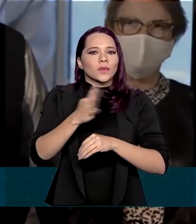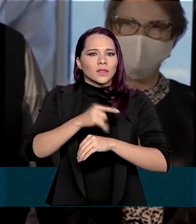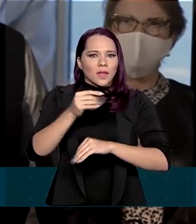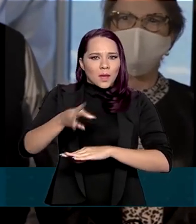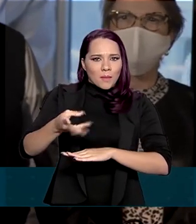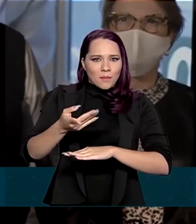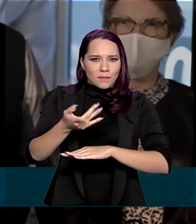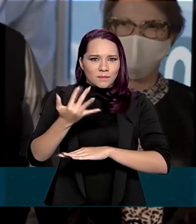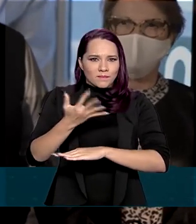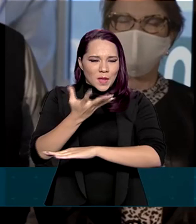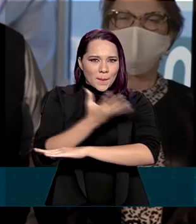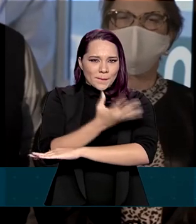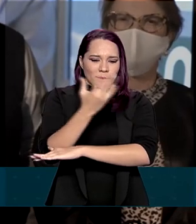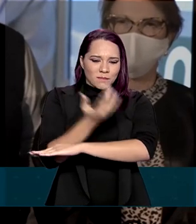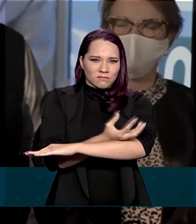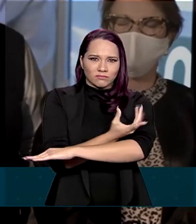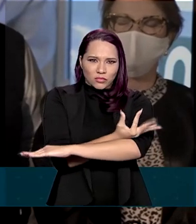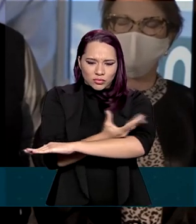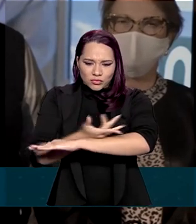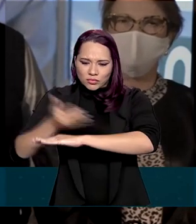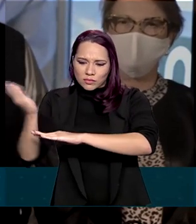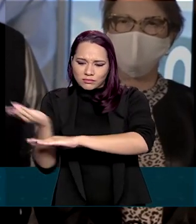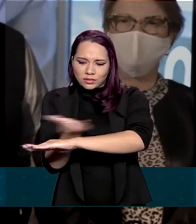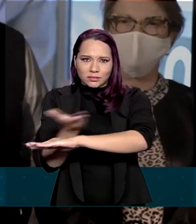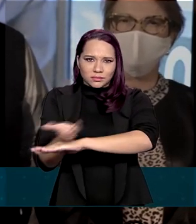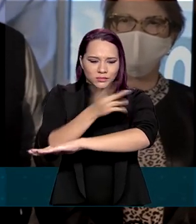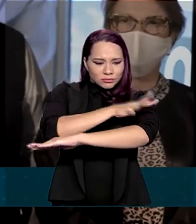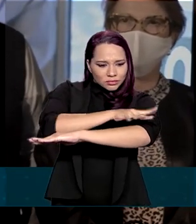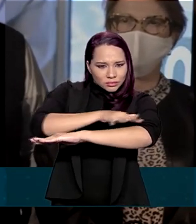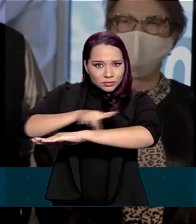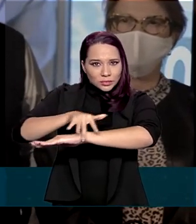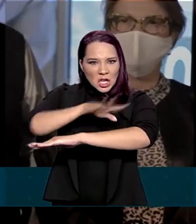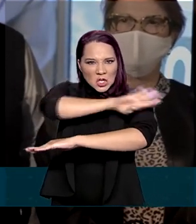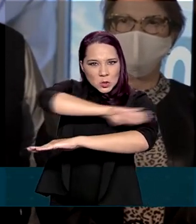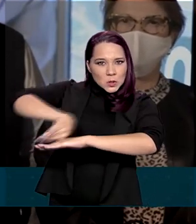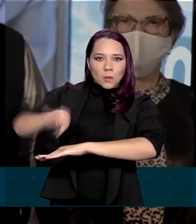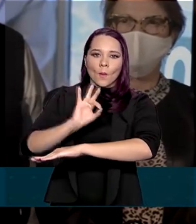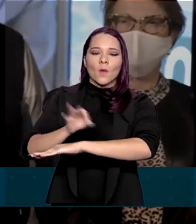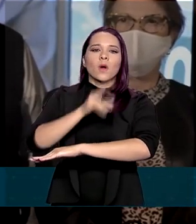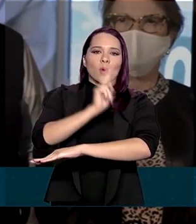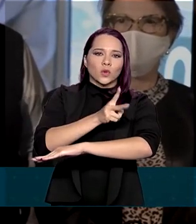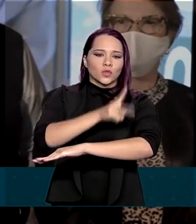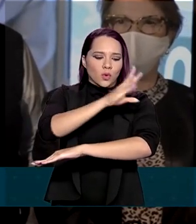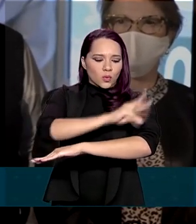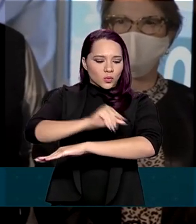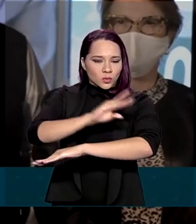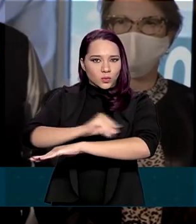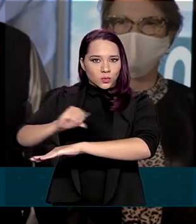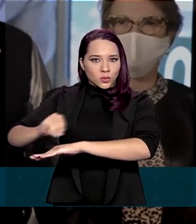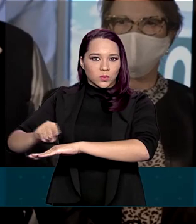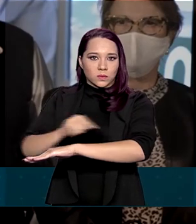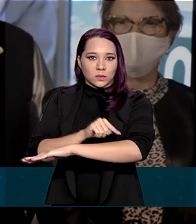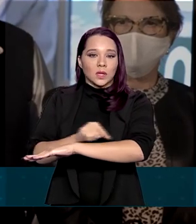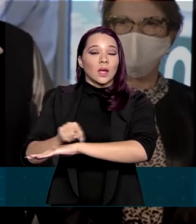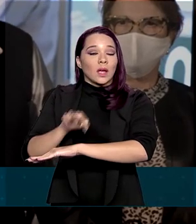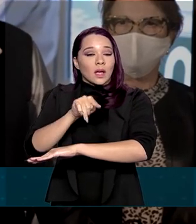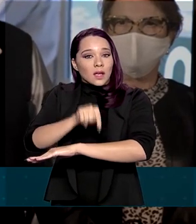da última e da última e da última colheita. Então, não existe degradação do solo.